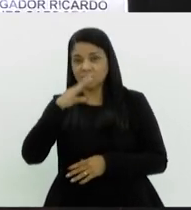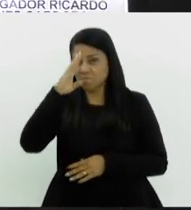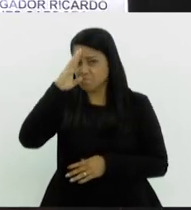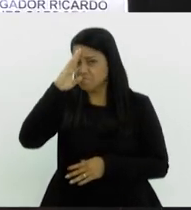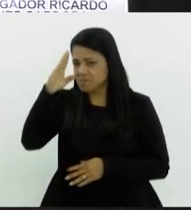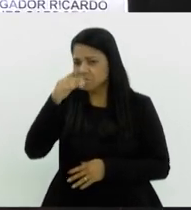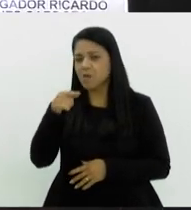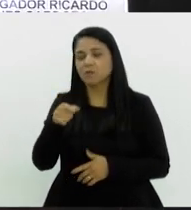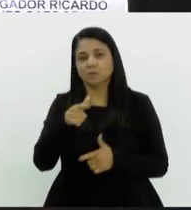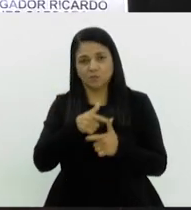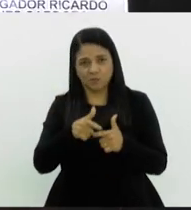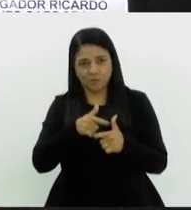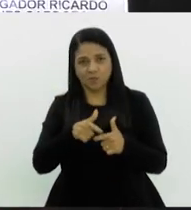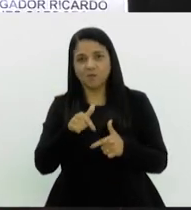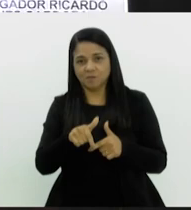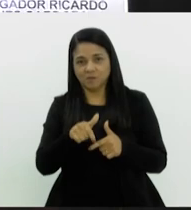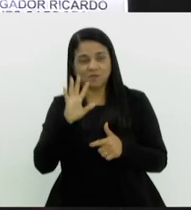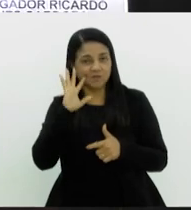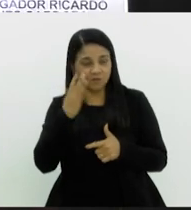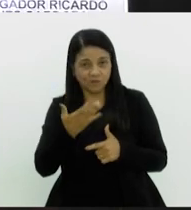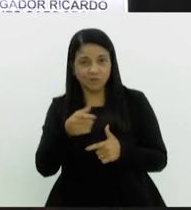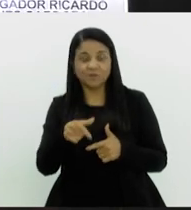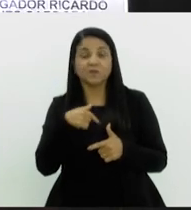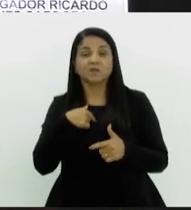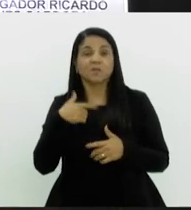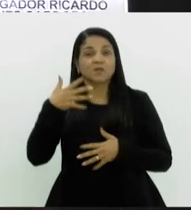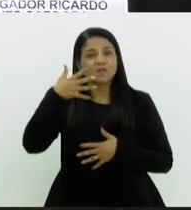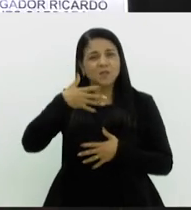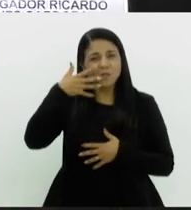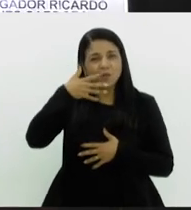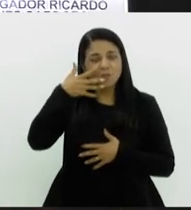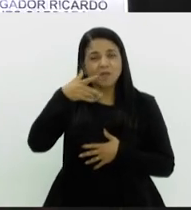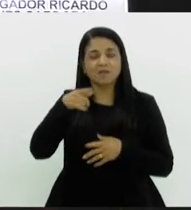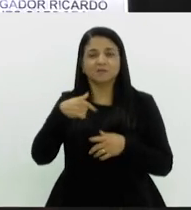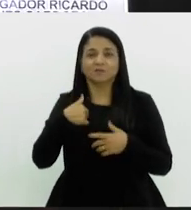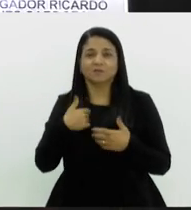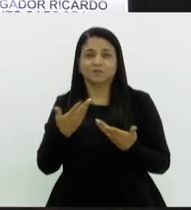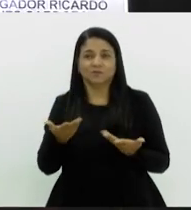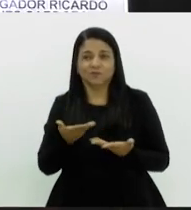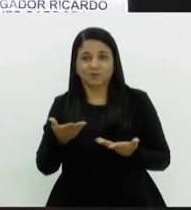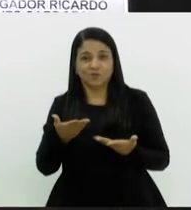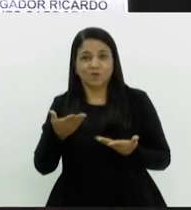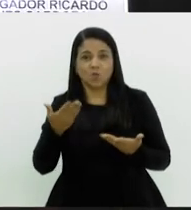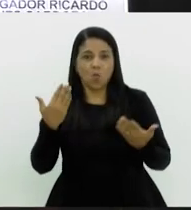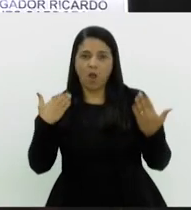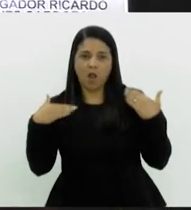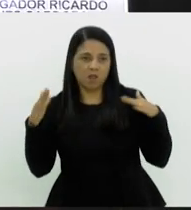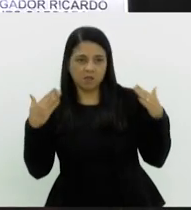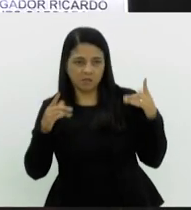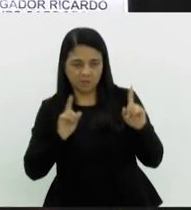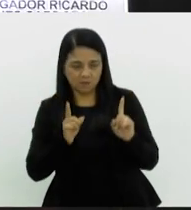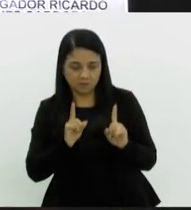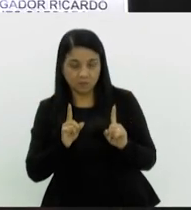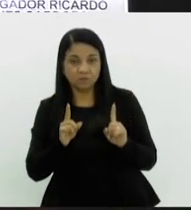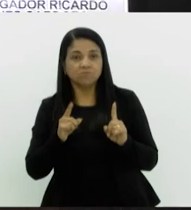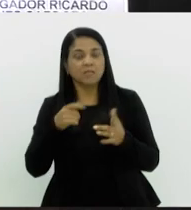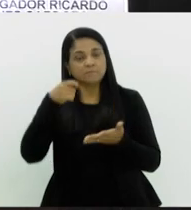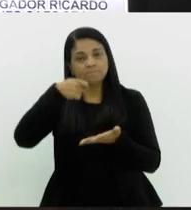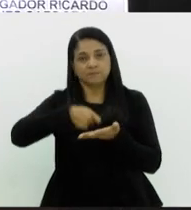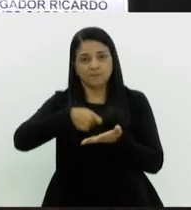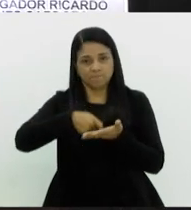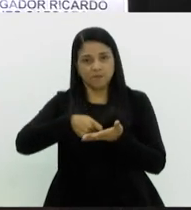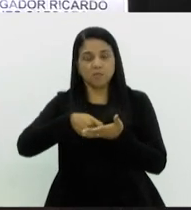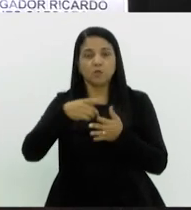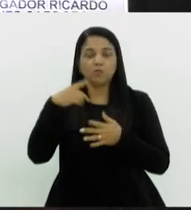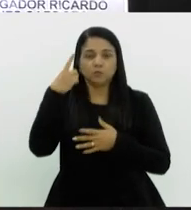também. Eu sempre falo, e hoje teve um depoimento sobre isso, não fiz aquilo com alegria, mas fiz o meu dever como